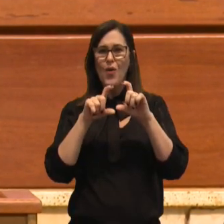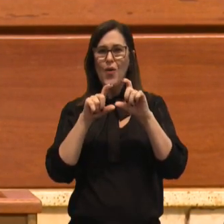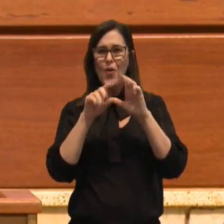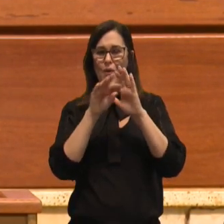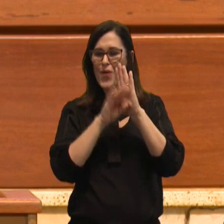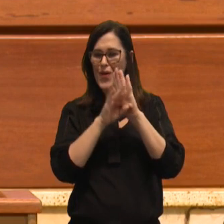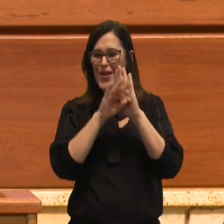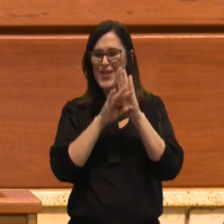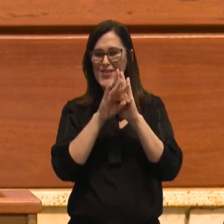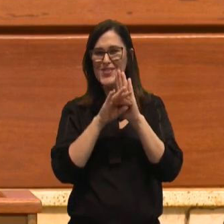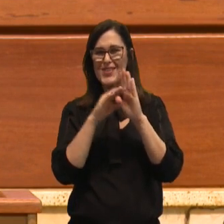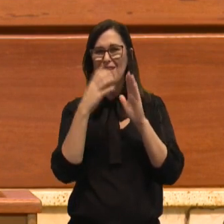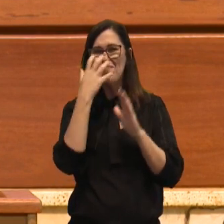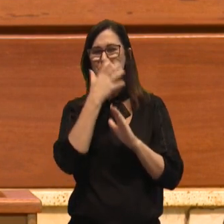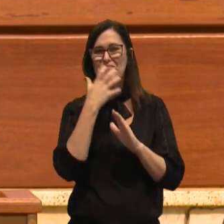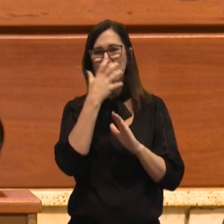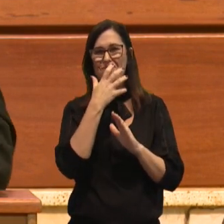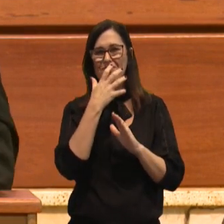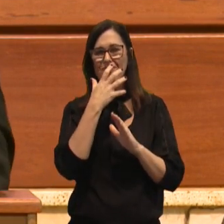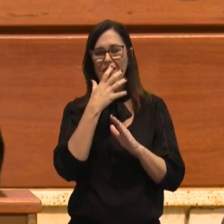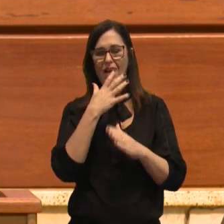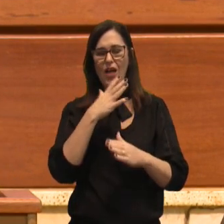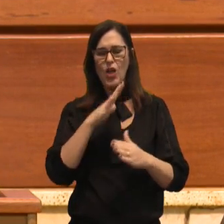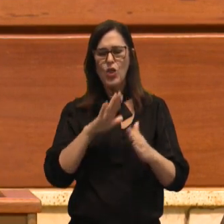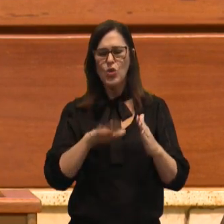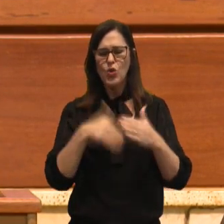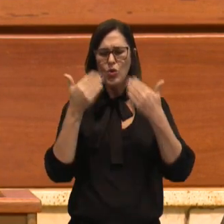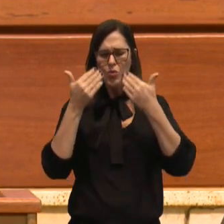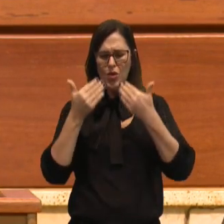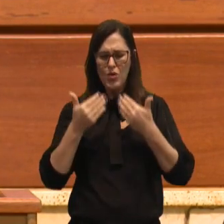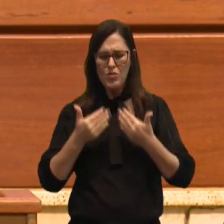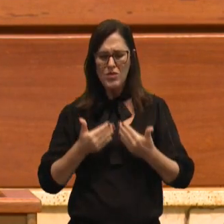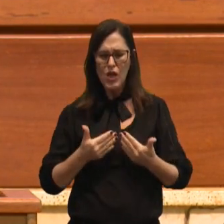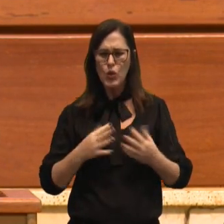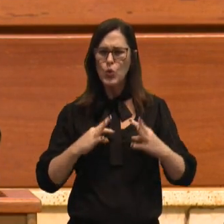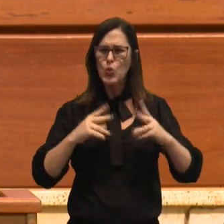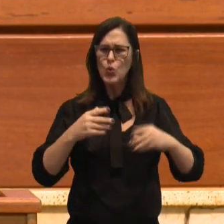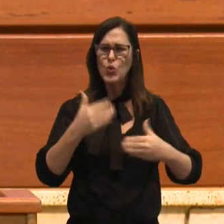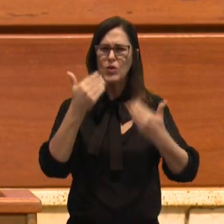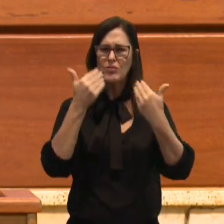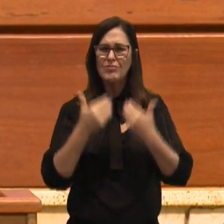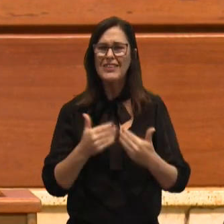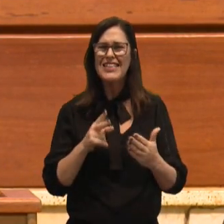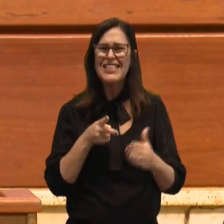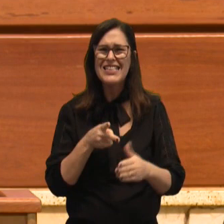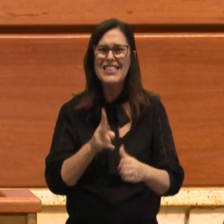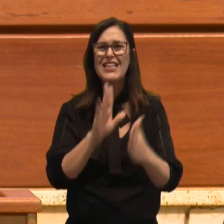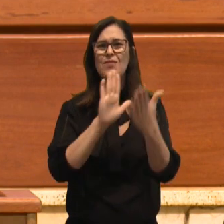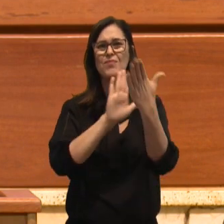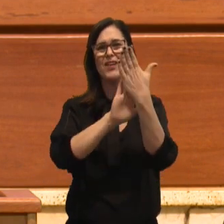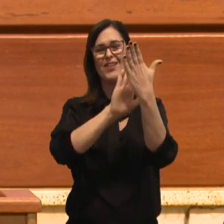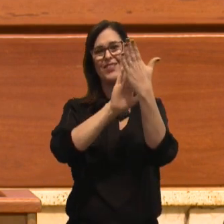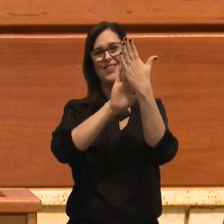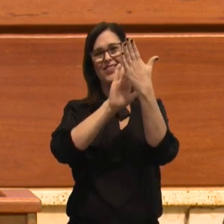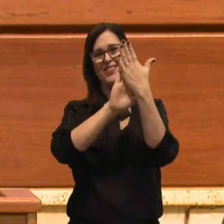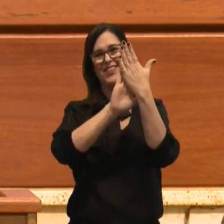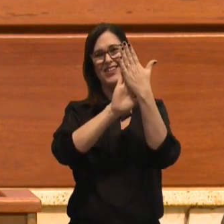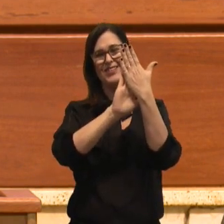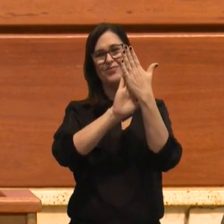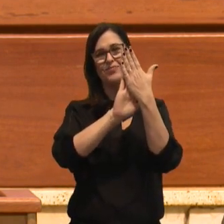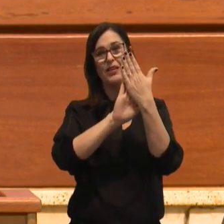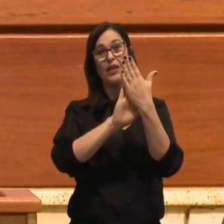desse cântico, que diz: com todo o meu ser, com tudo que sou, sempre te adorarei. Ele nos